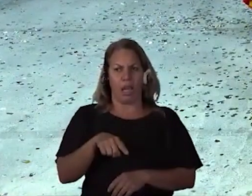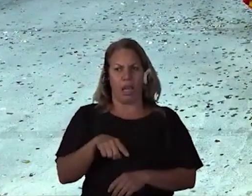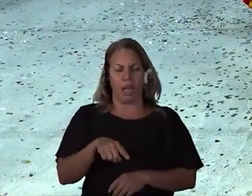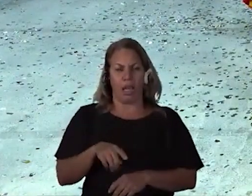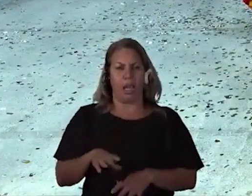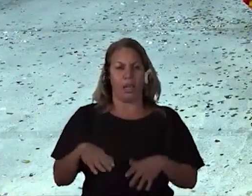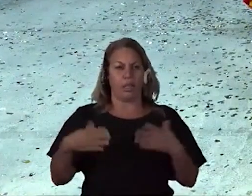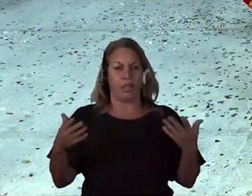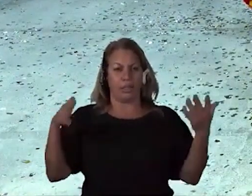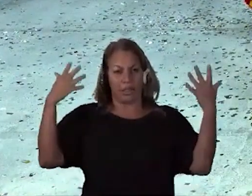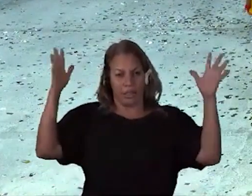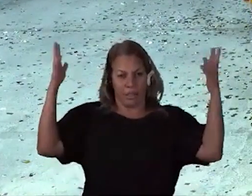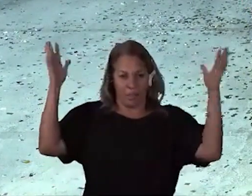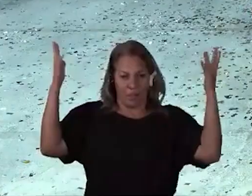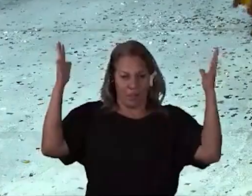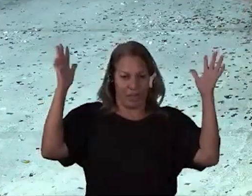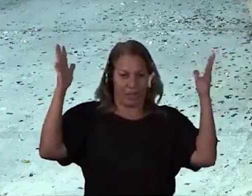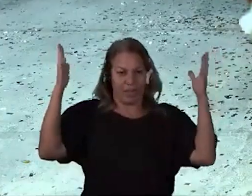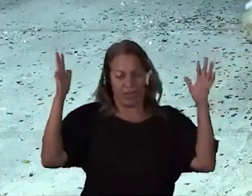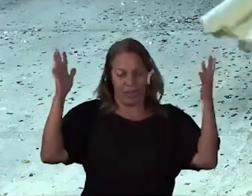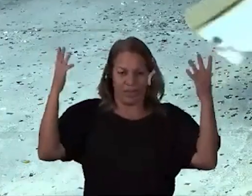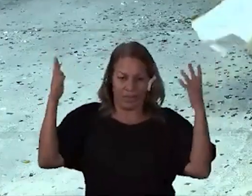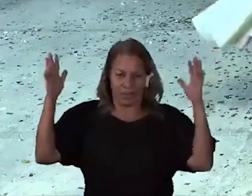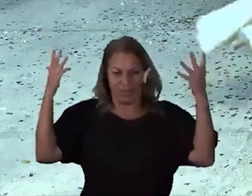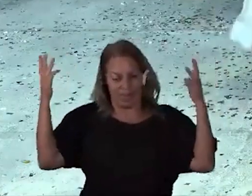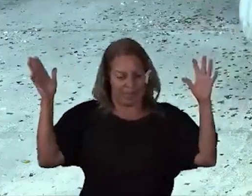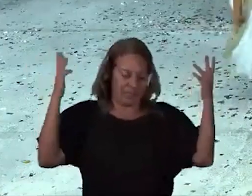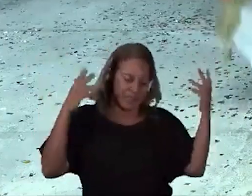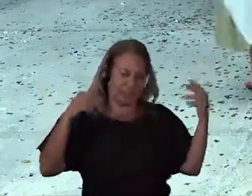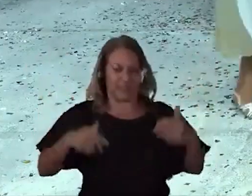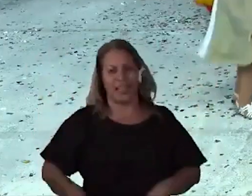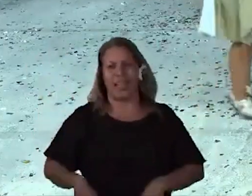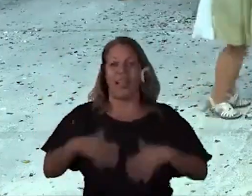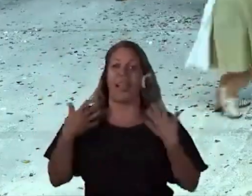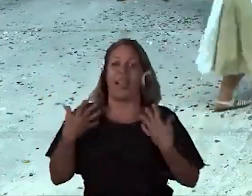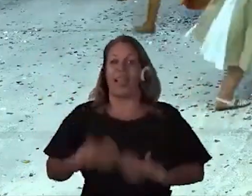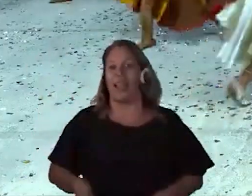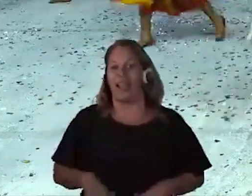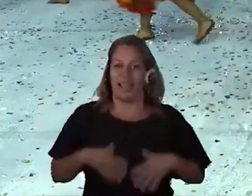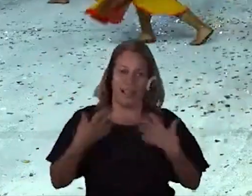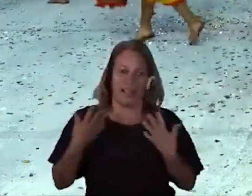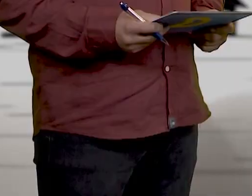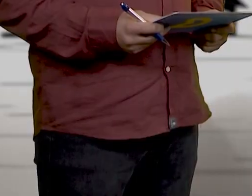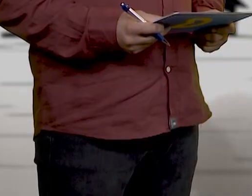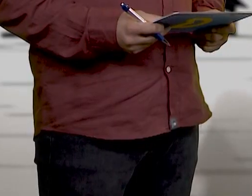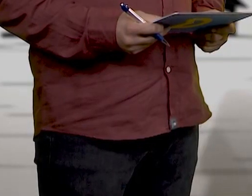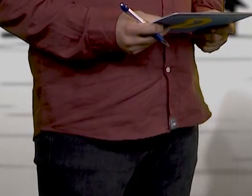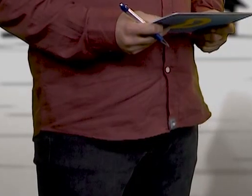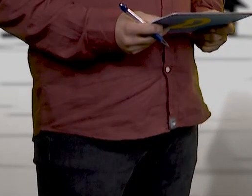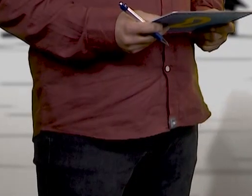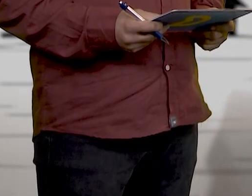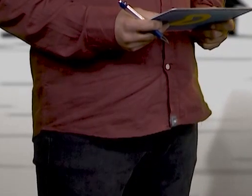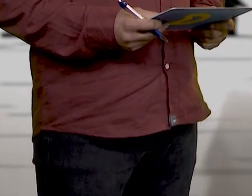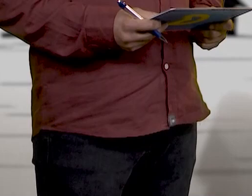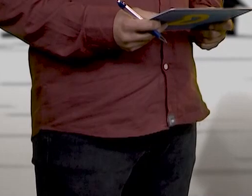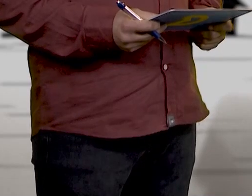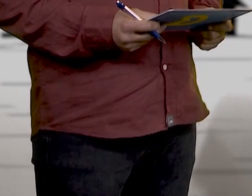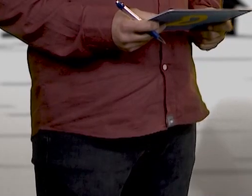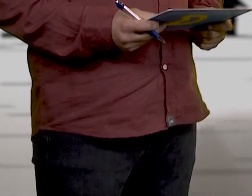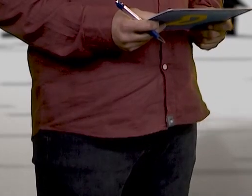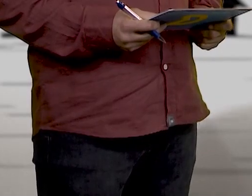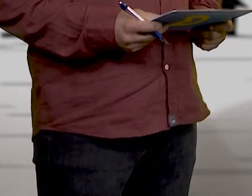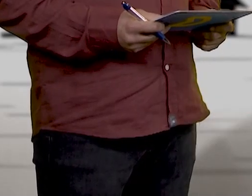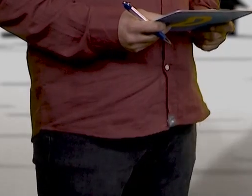ala de abertura, o casal de noivos. Tanto é que ele é pontuado também diferentemente. Existe também uma grande,